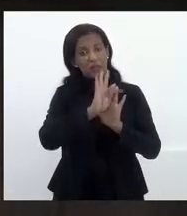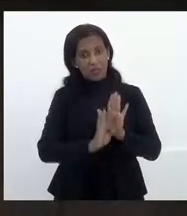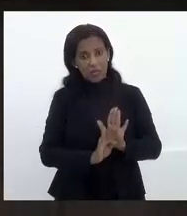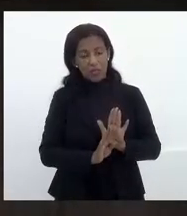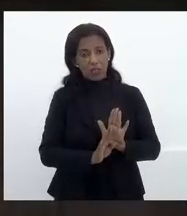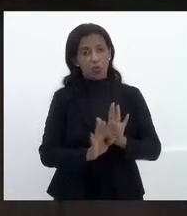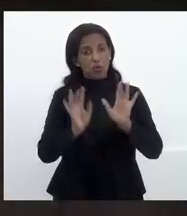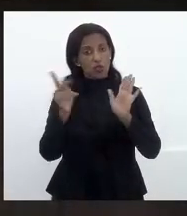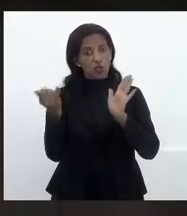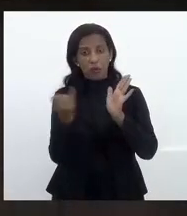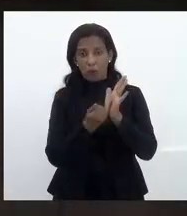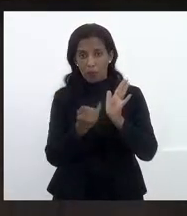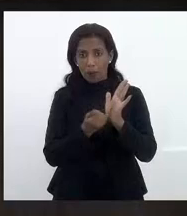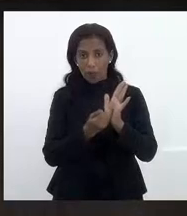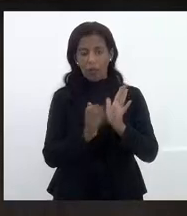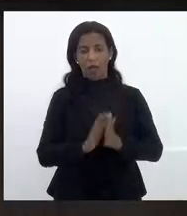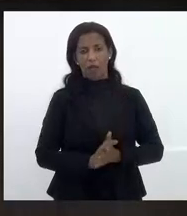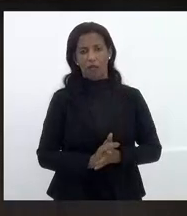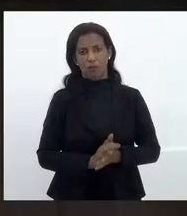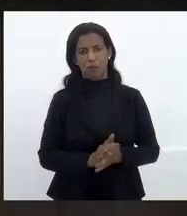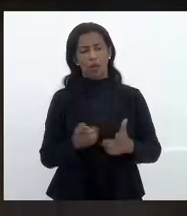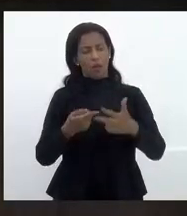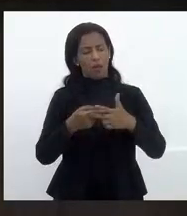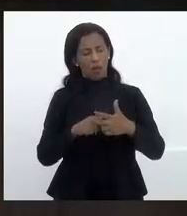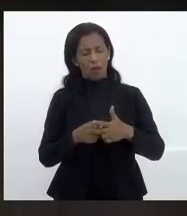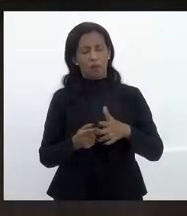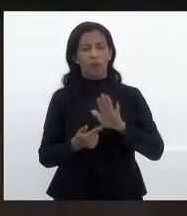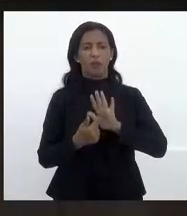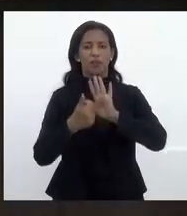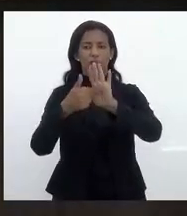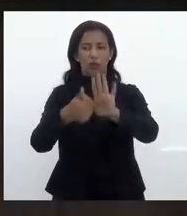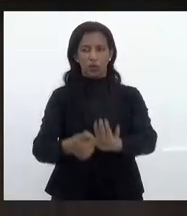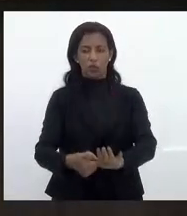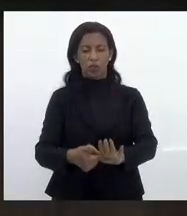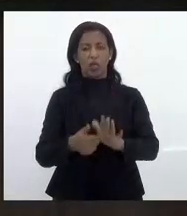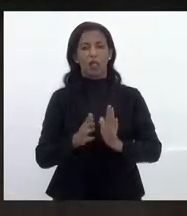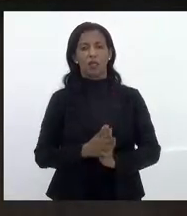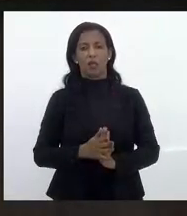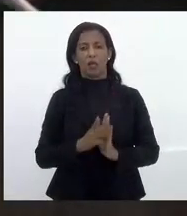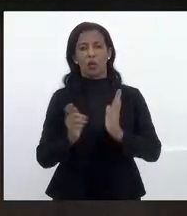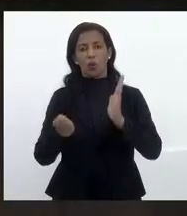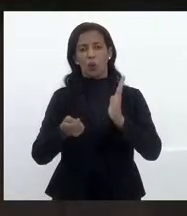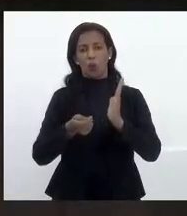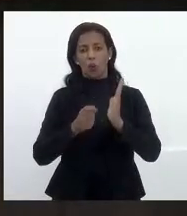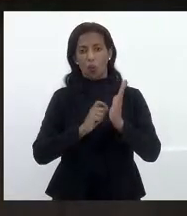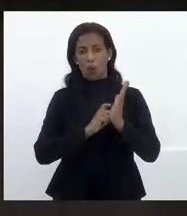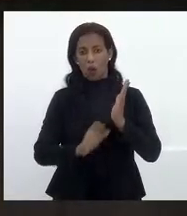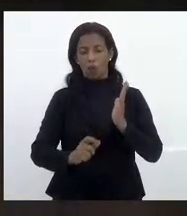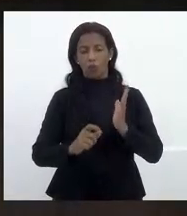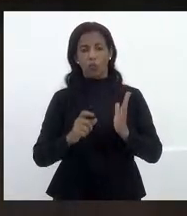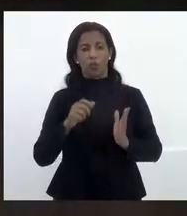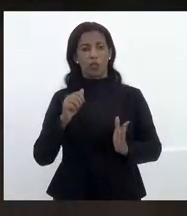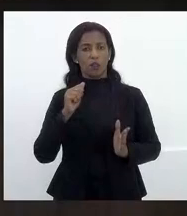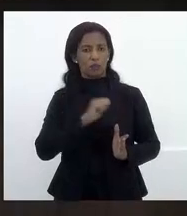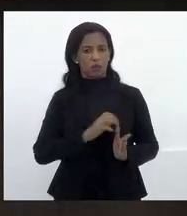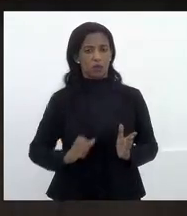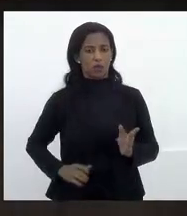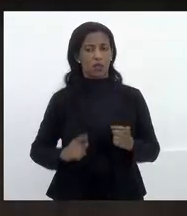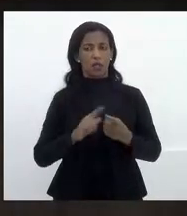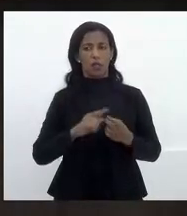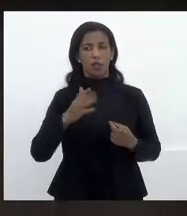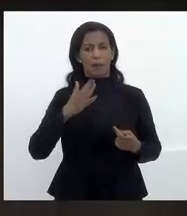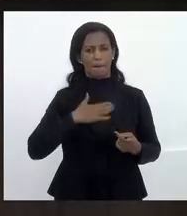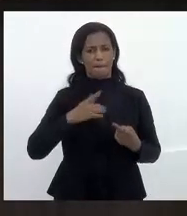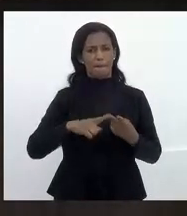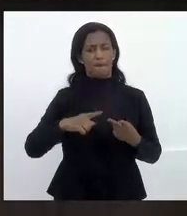que já foi publicado a emenda vai ser apresentada exclusivo autoria do presidente da Siciliano minha deputada Martha Rocha